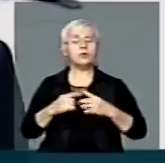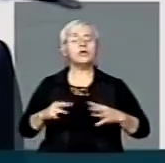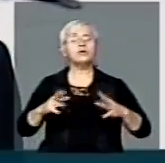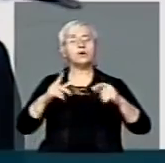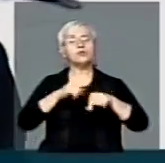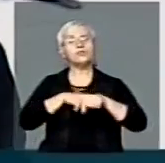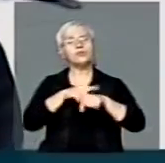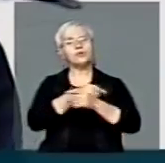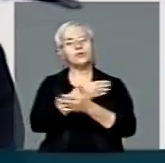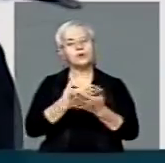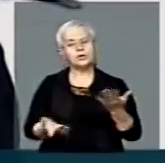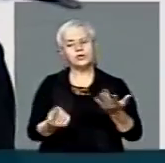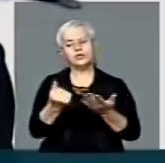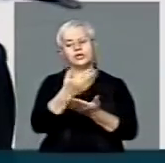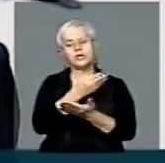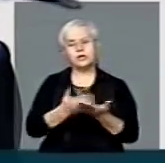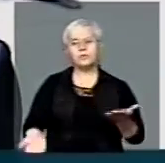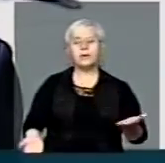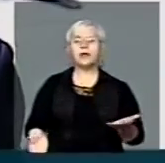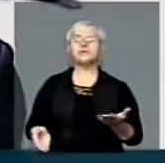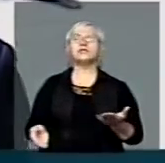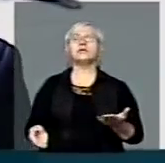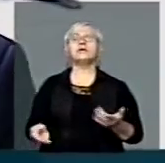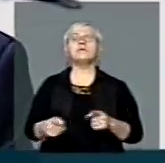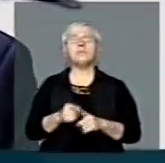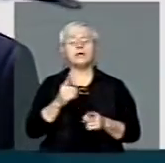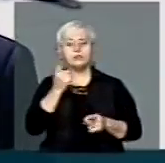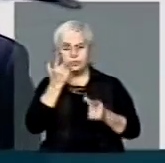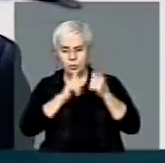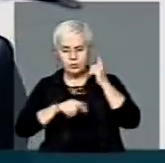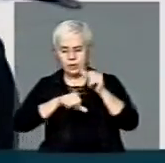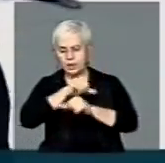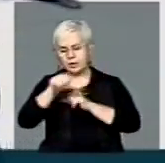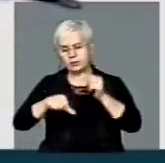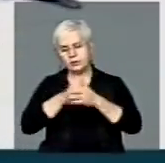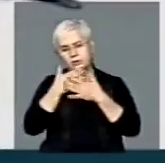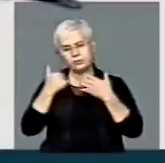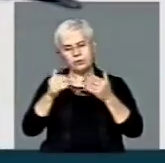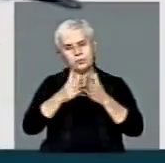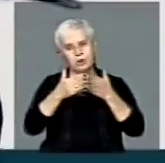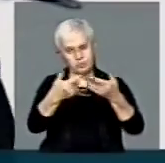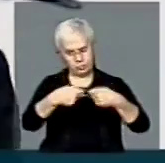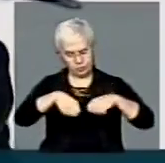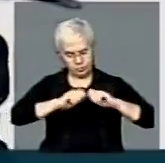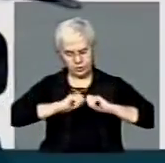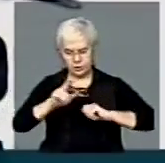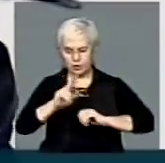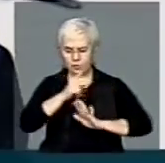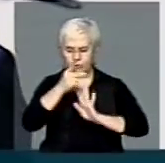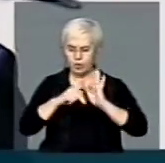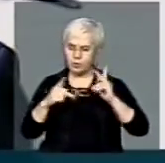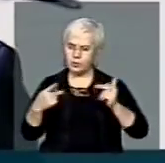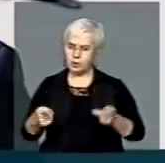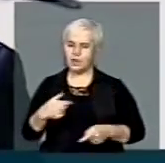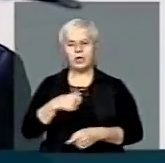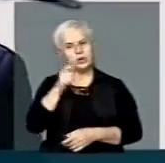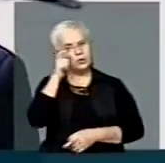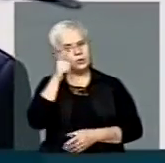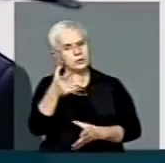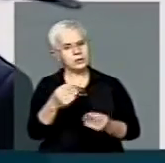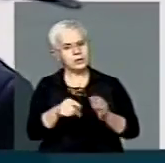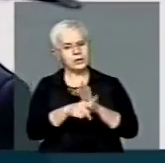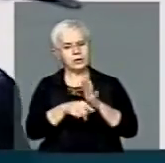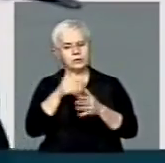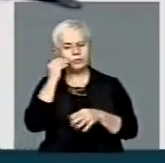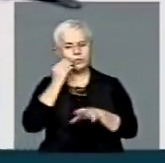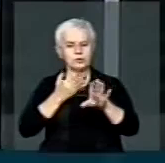perde dinheiro, porque a única opção foi do carro. Parabéns, e depois me passe o número do projeto, que me interessa muito lhe fortalecer nessa luta aqui para